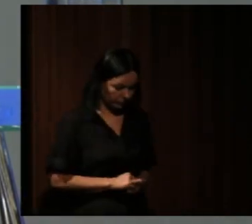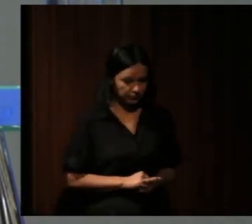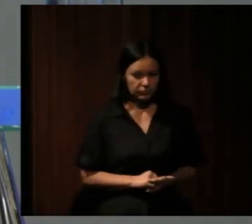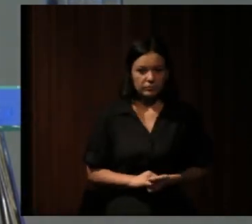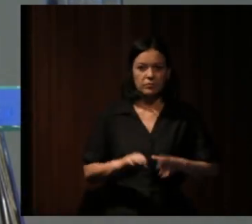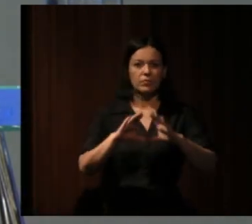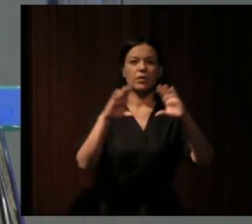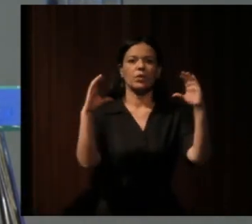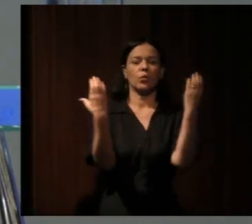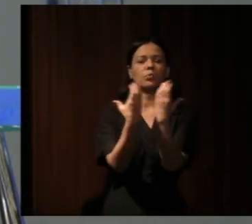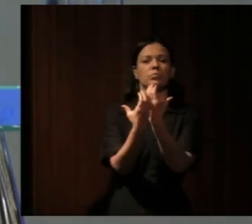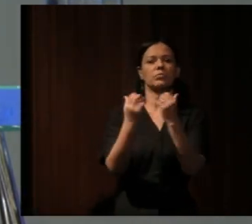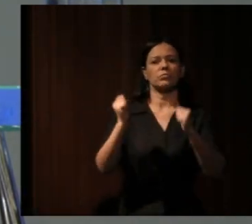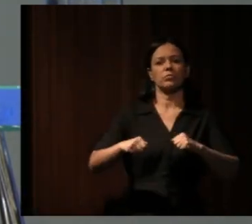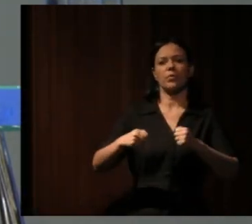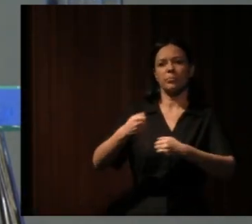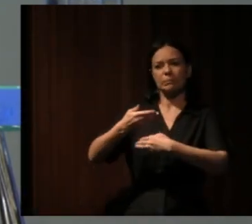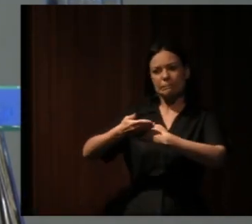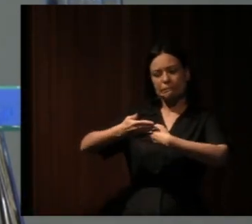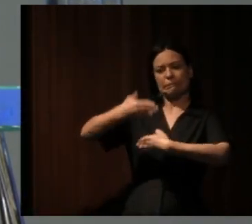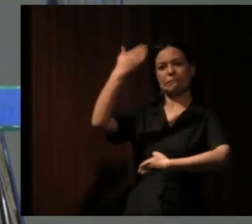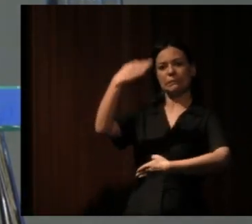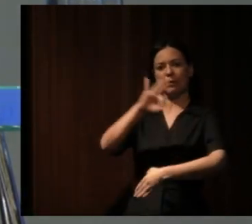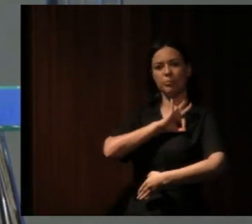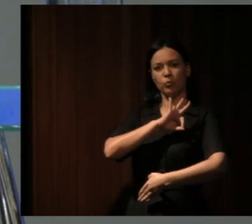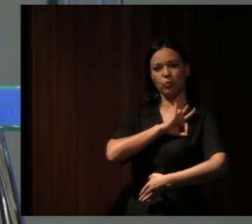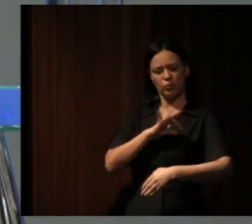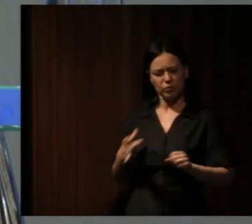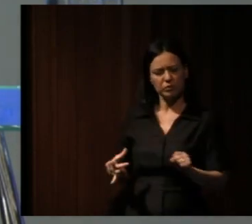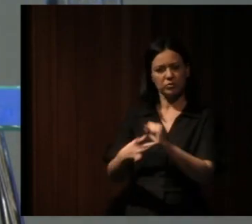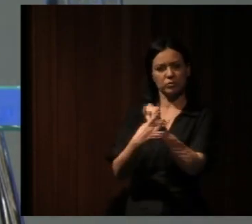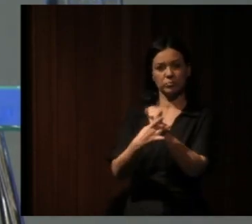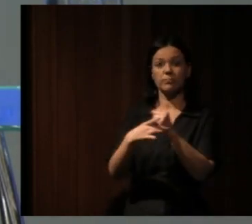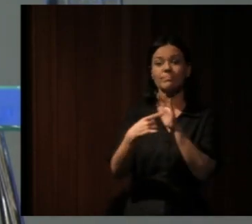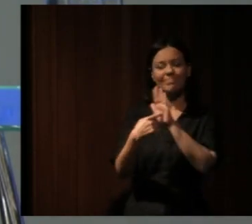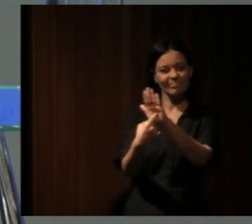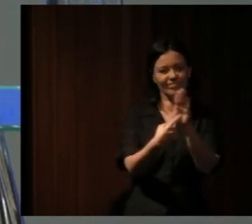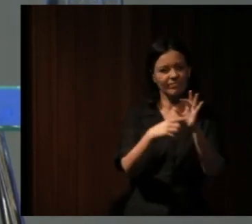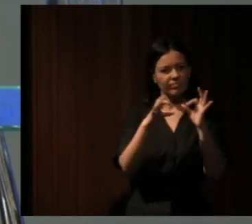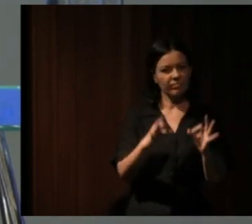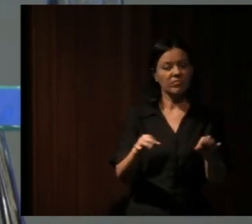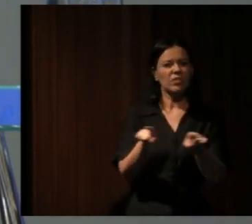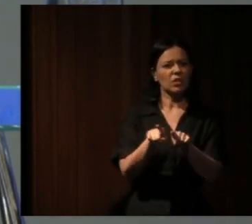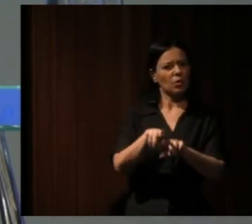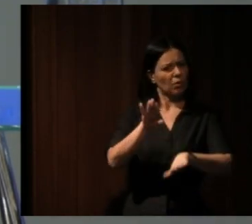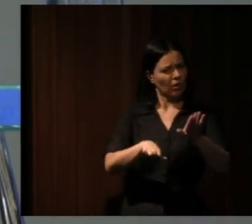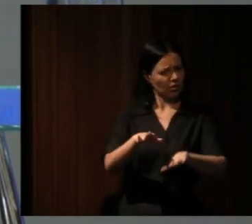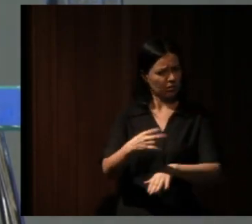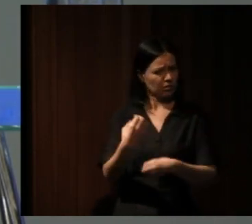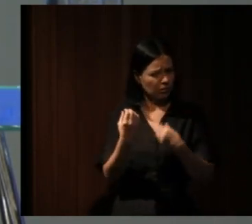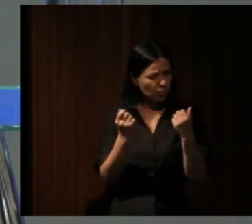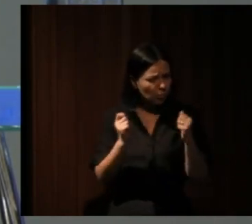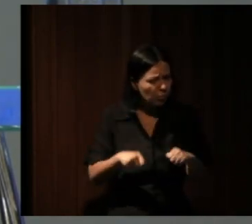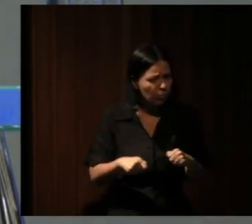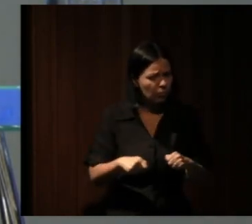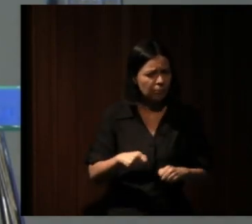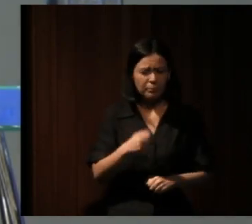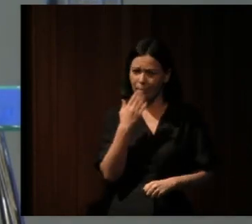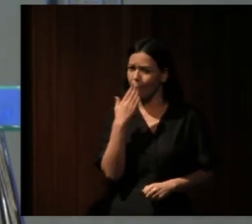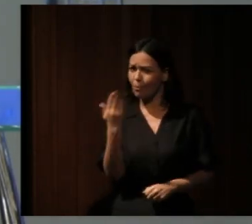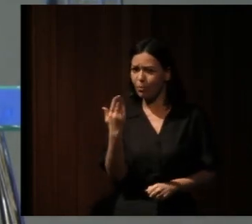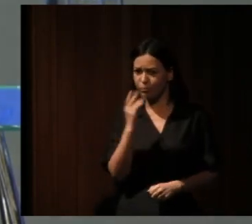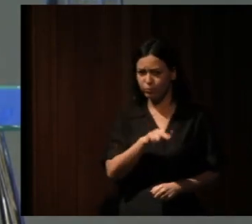câmera muro alto policial aí se for radicalizar Já vai começar com professor armado com Enfim sei lá o